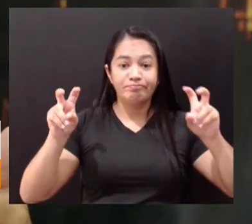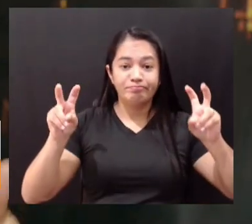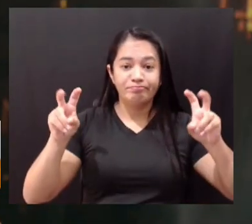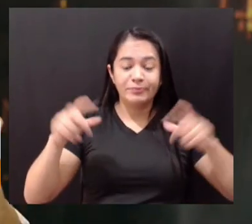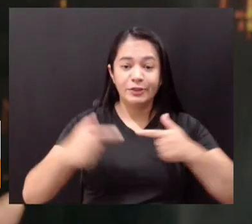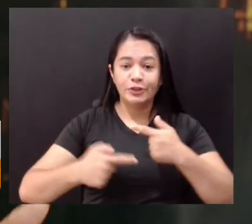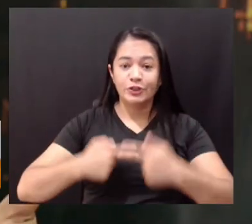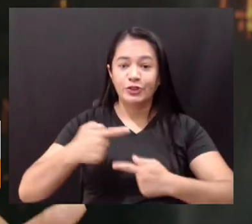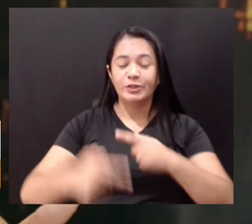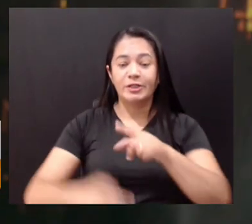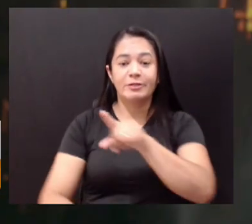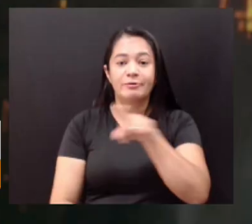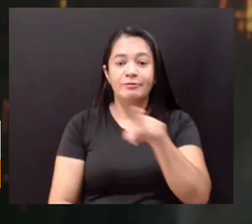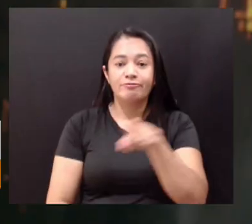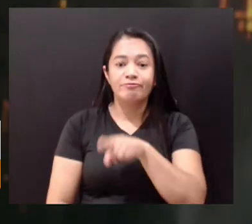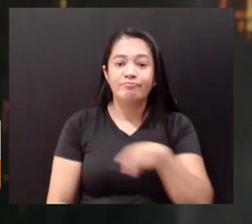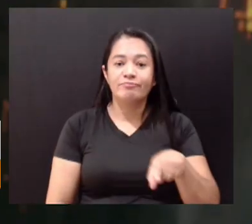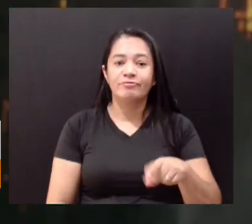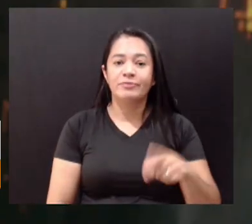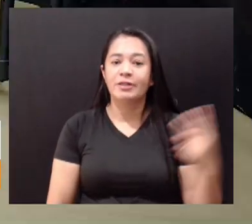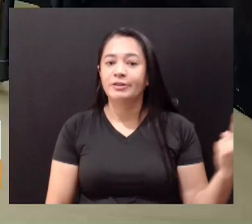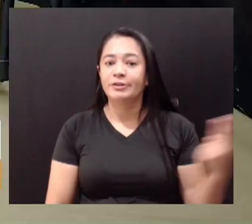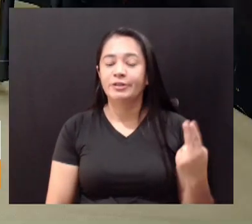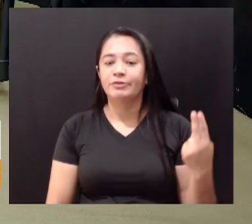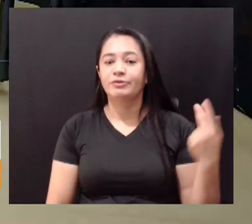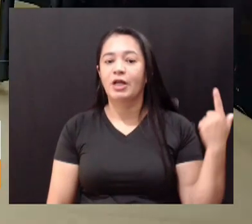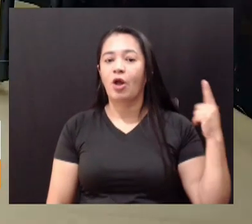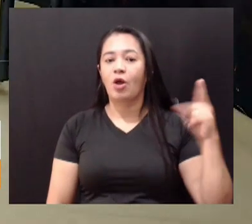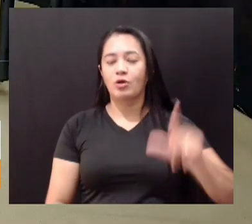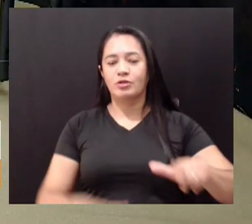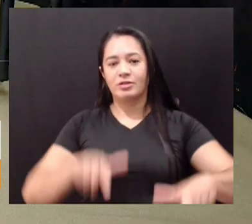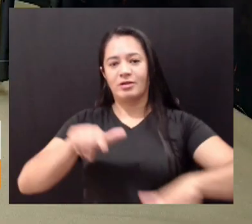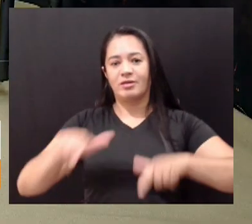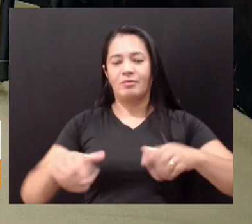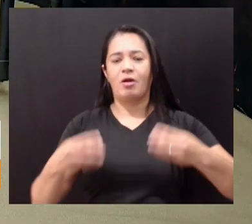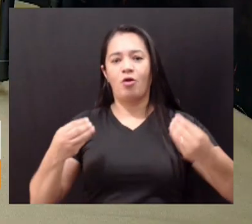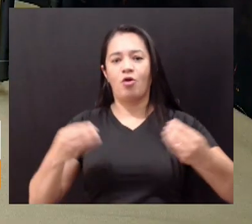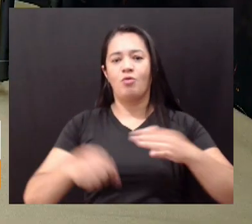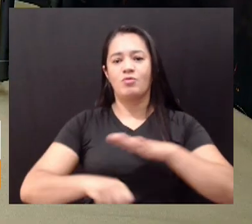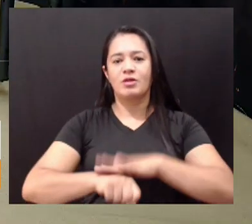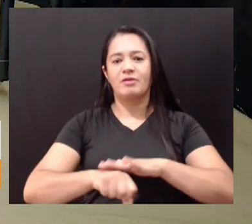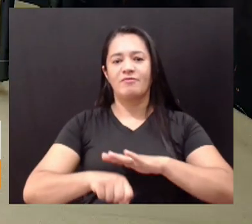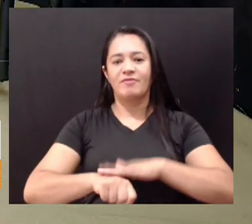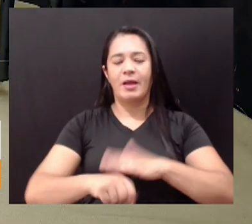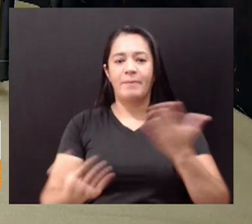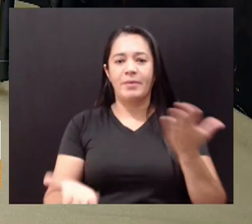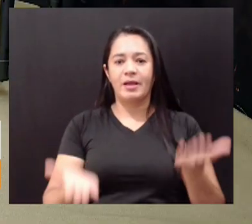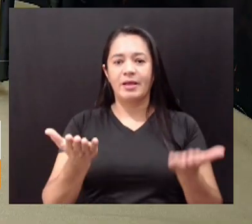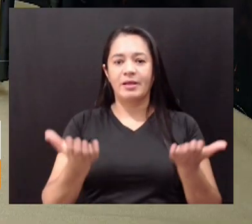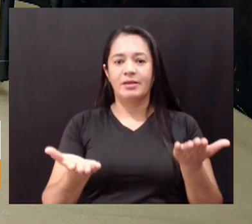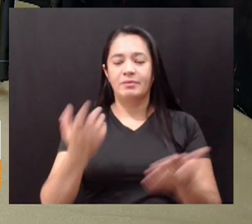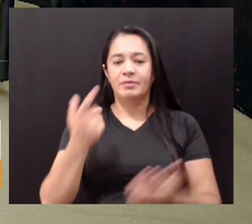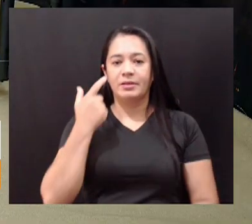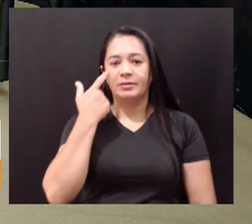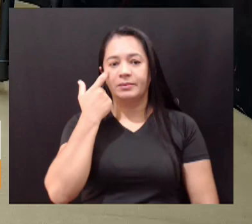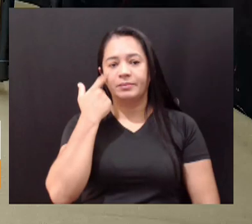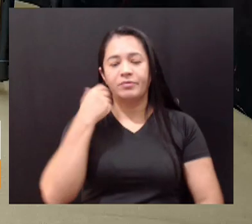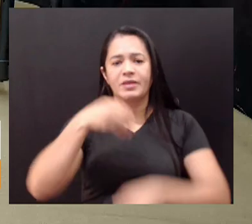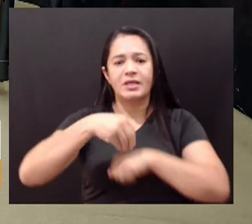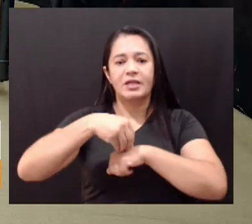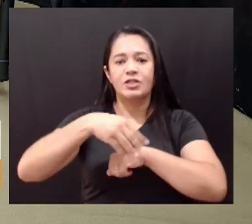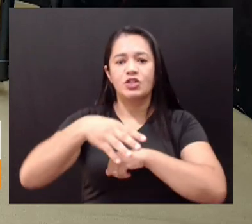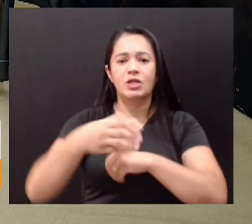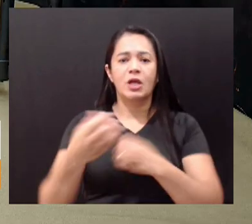não consegue entrar no mercado de trabalho. Então, como que a gente faz para equilibrar tudo isso, André? Qual que é a dica que você deixa?